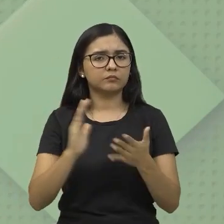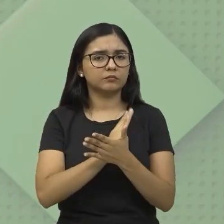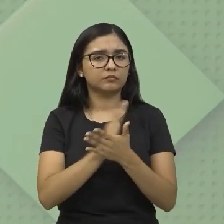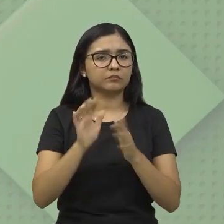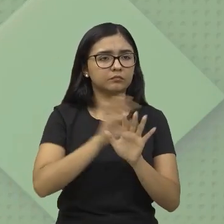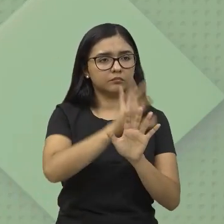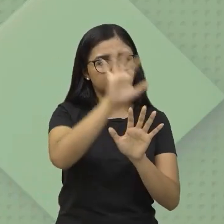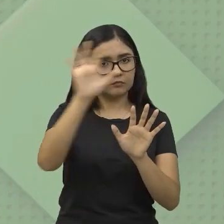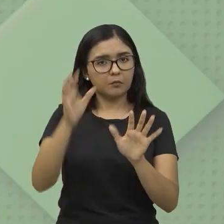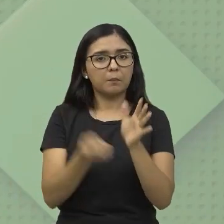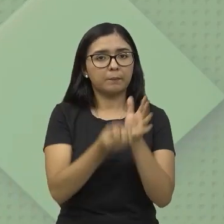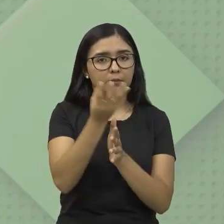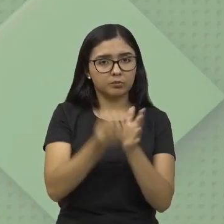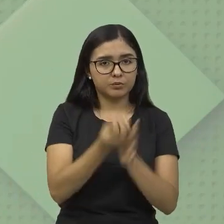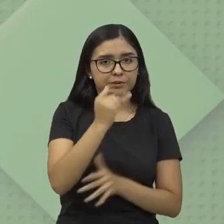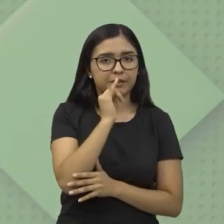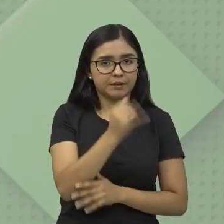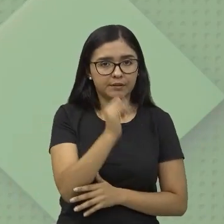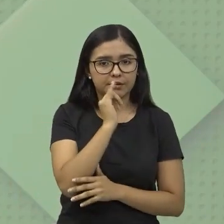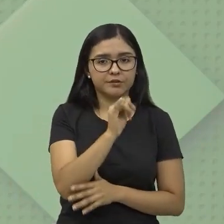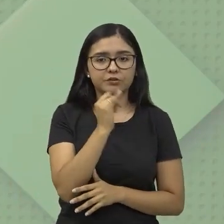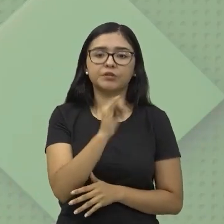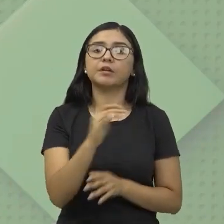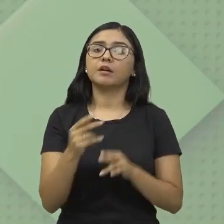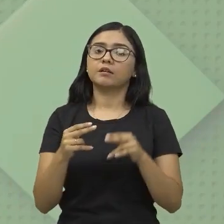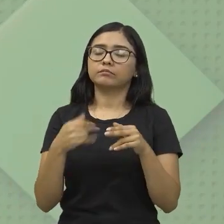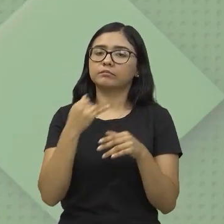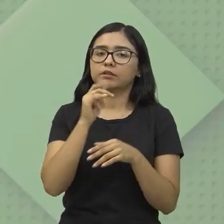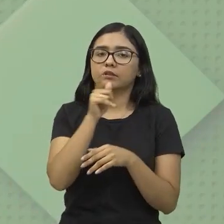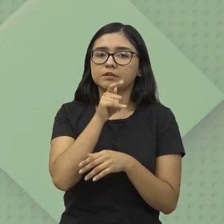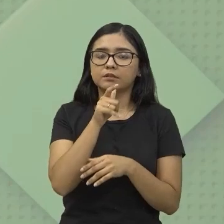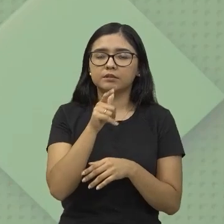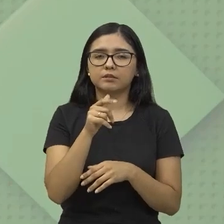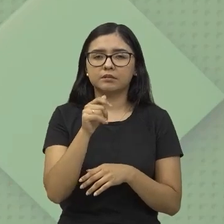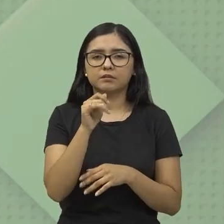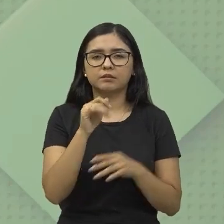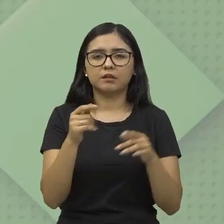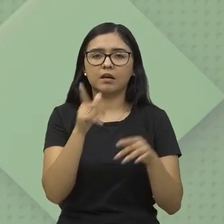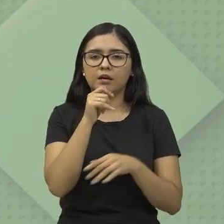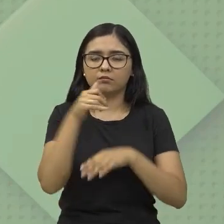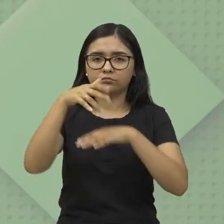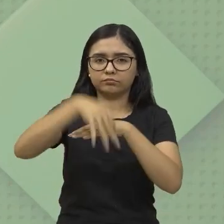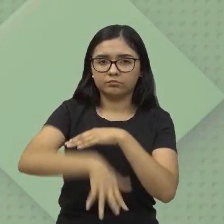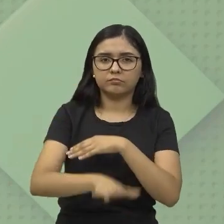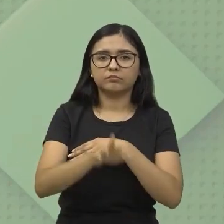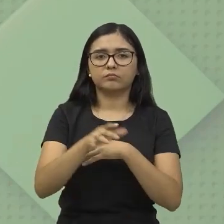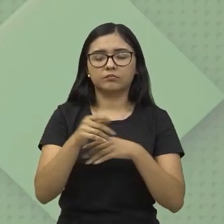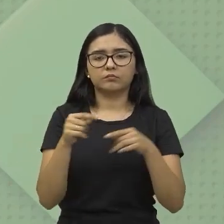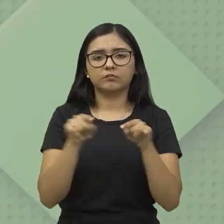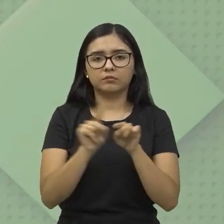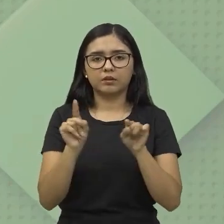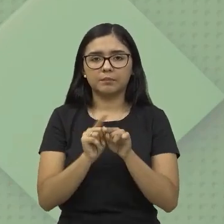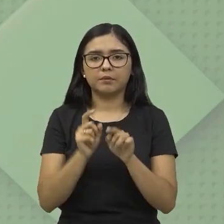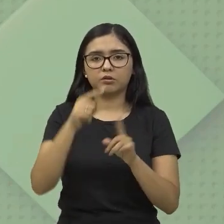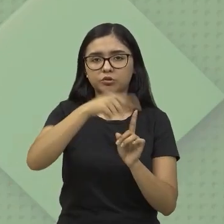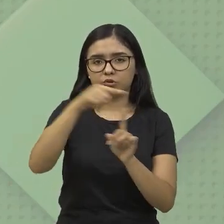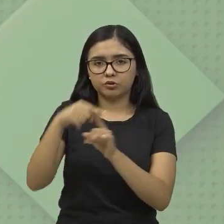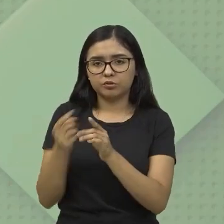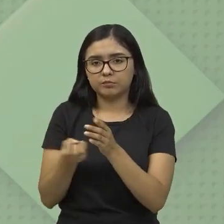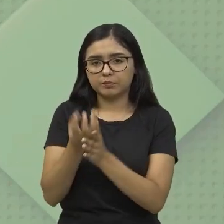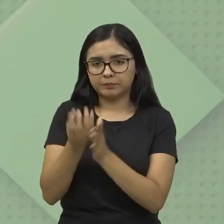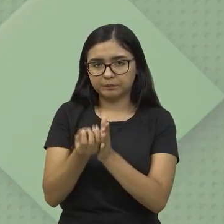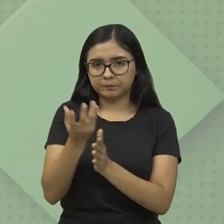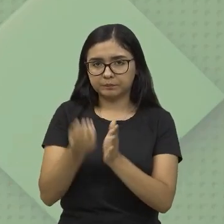produzir energia de maneira aí, como, por exemplo, hidrelétricas, outras regiões vão produzir a partir de fontes de energia